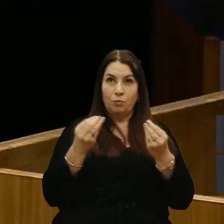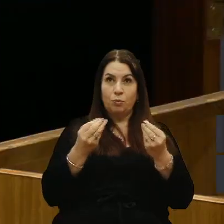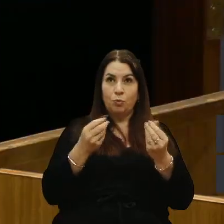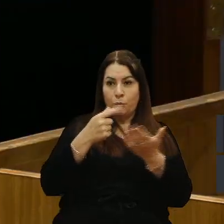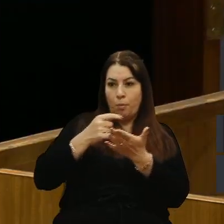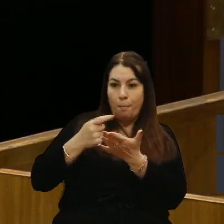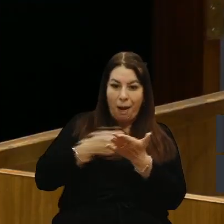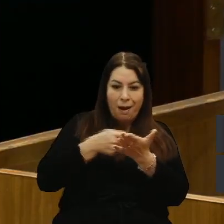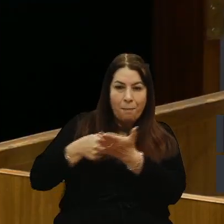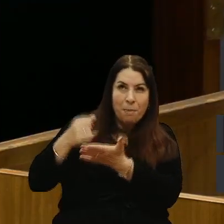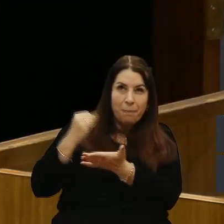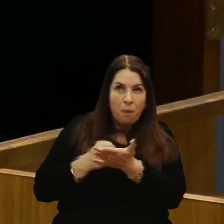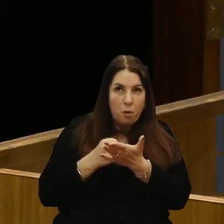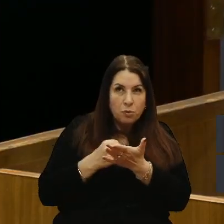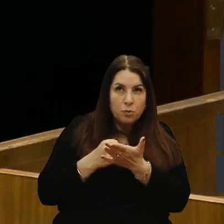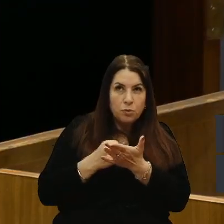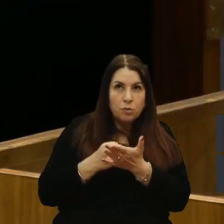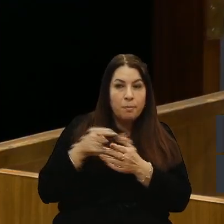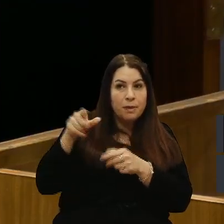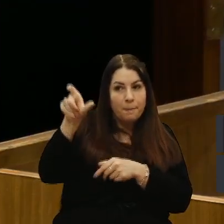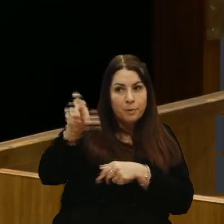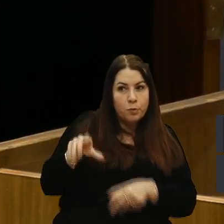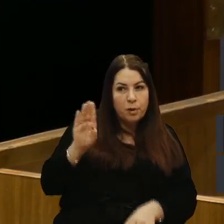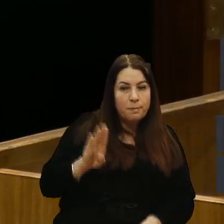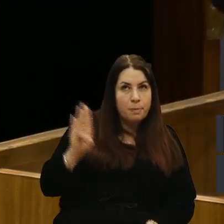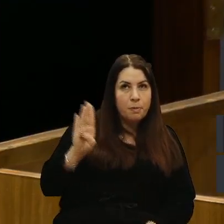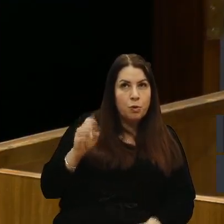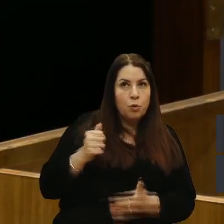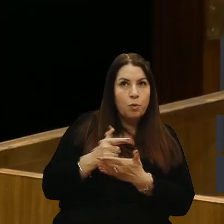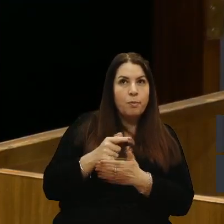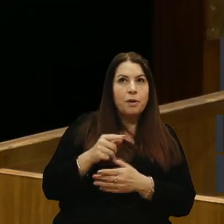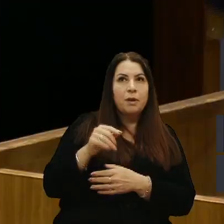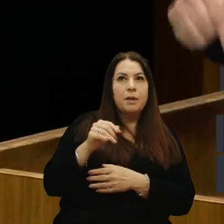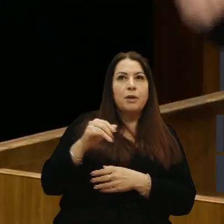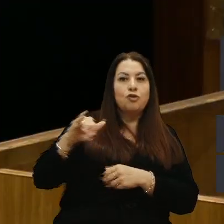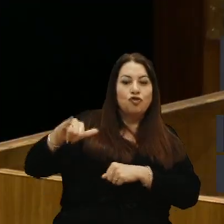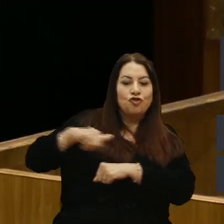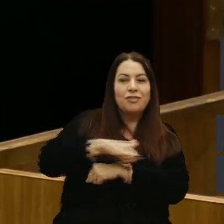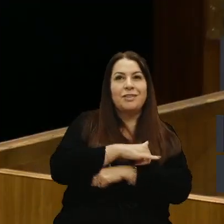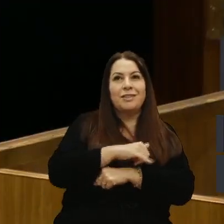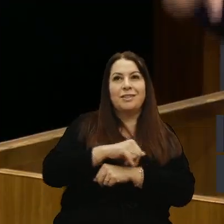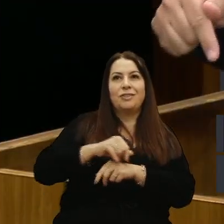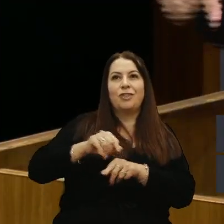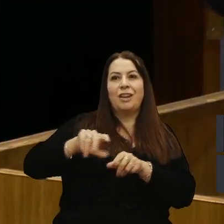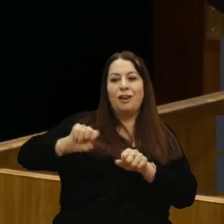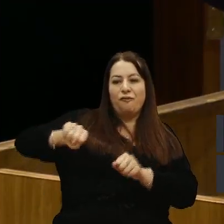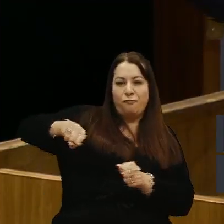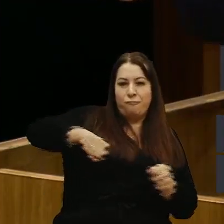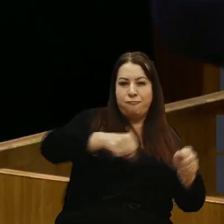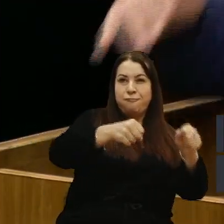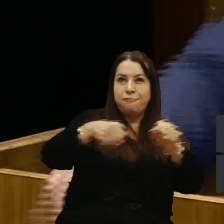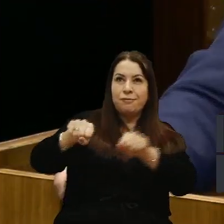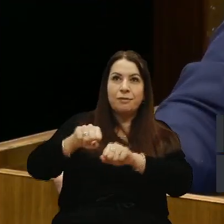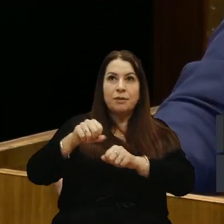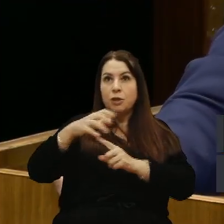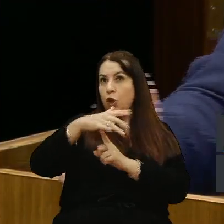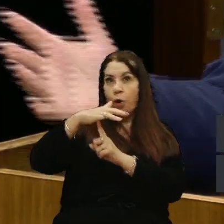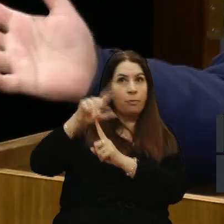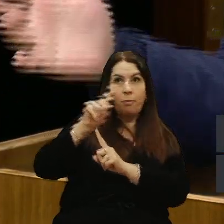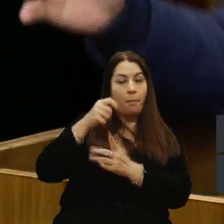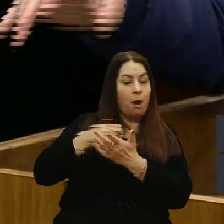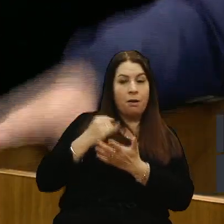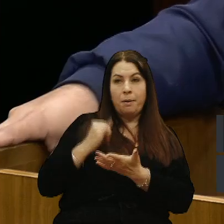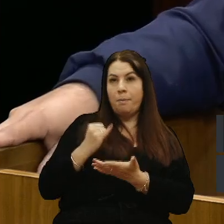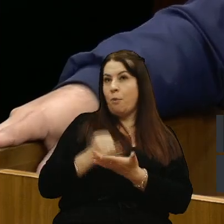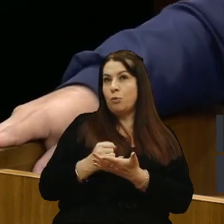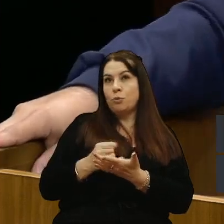imposto. Mas o bilionário que compra jatinho, jet ski e helicóptero não paga imposto. É